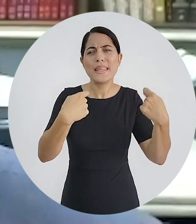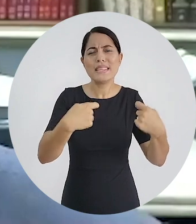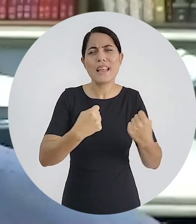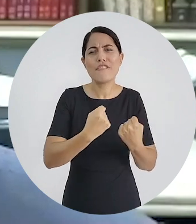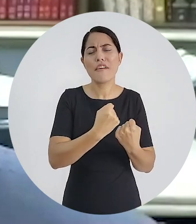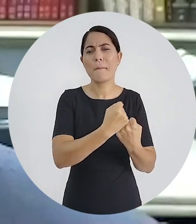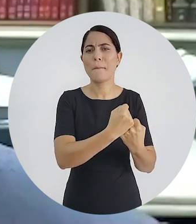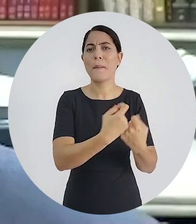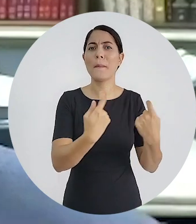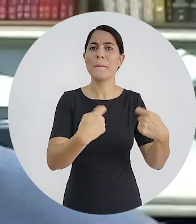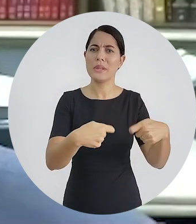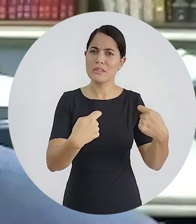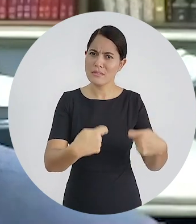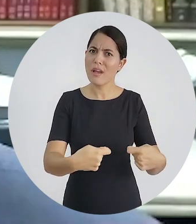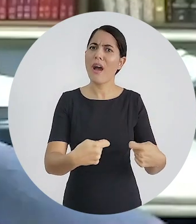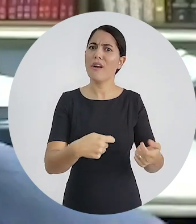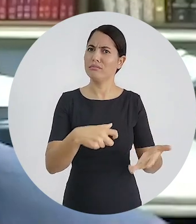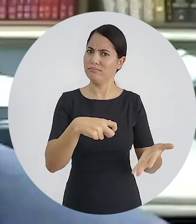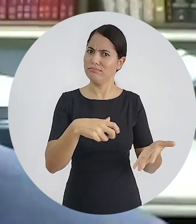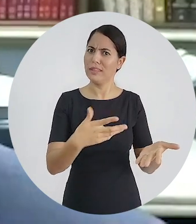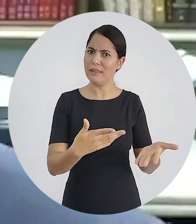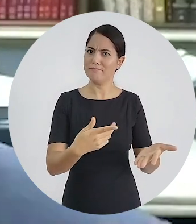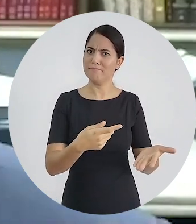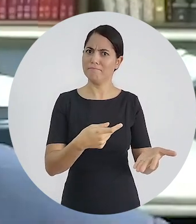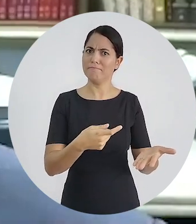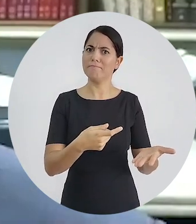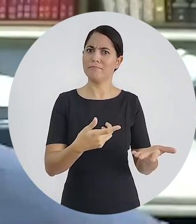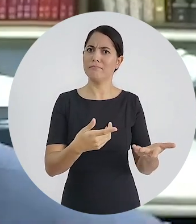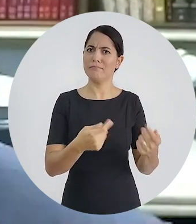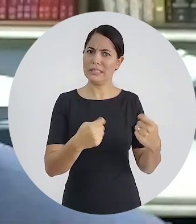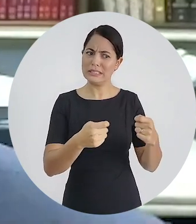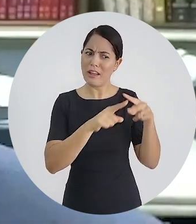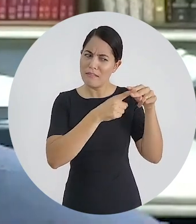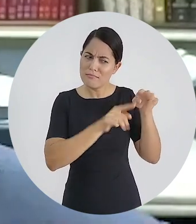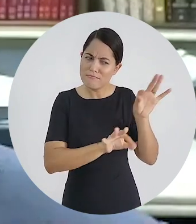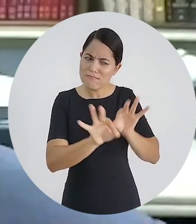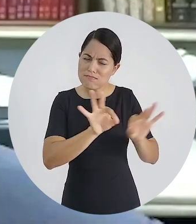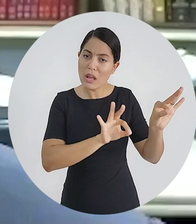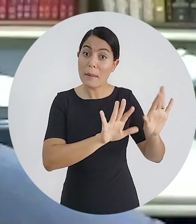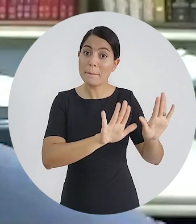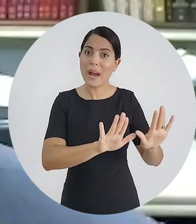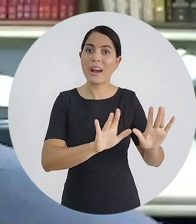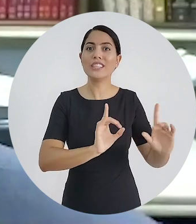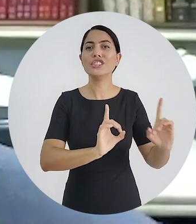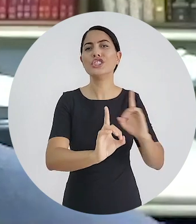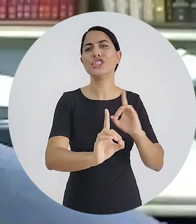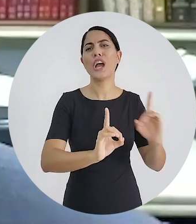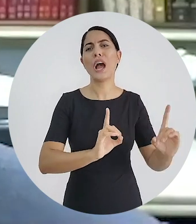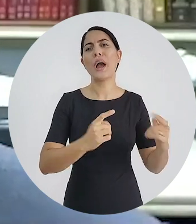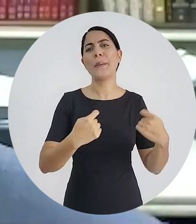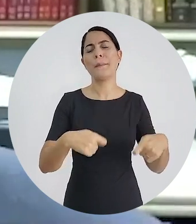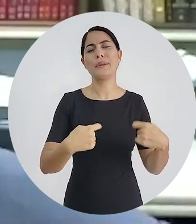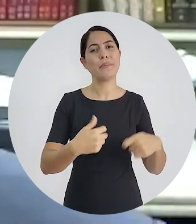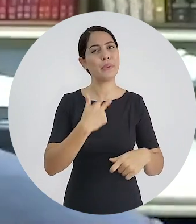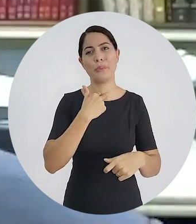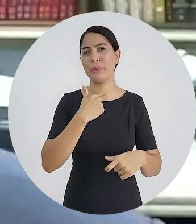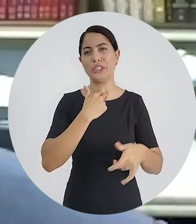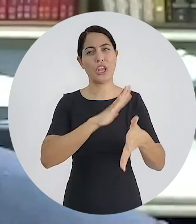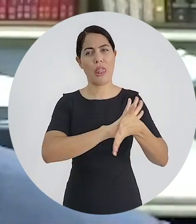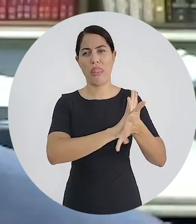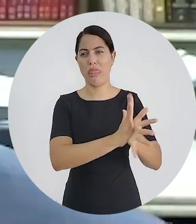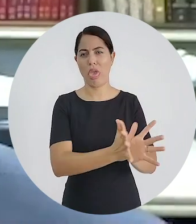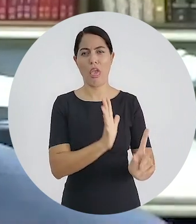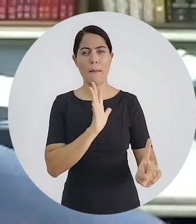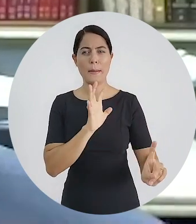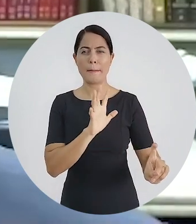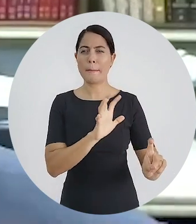muito apoio, muita compreensão, correção, muito diálogo, mas jamais uma tortura daquela. Não existe, Paulo,